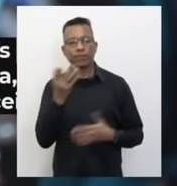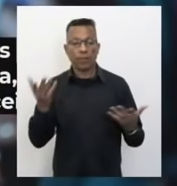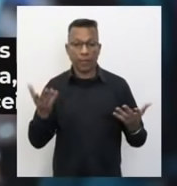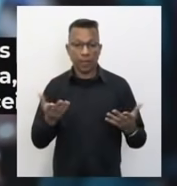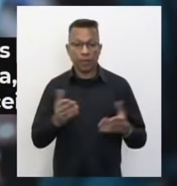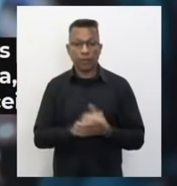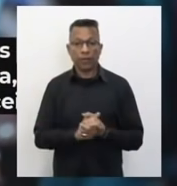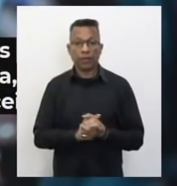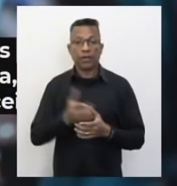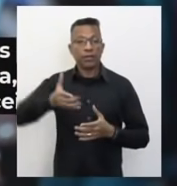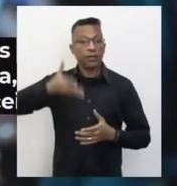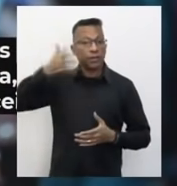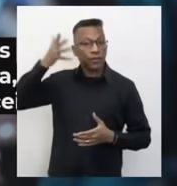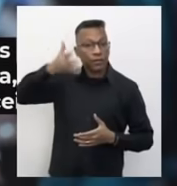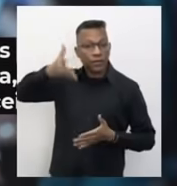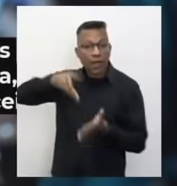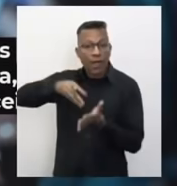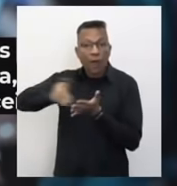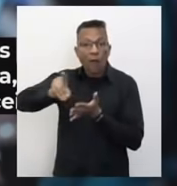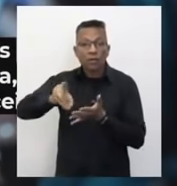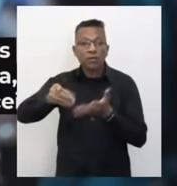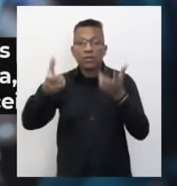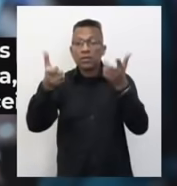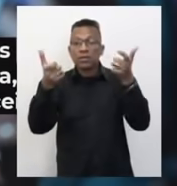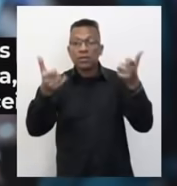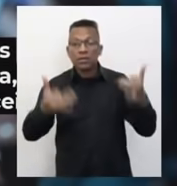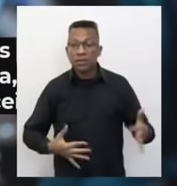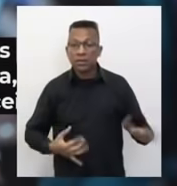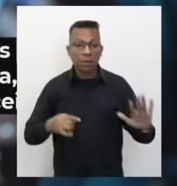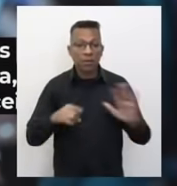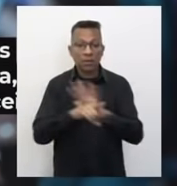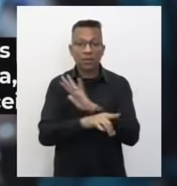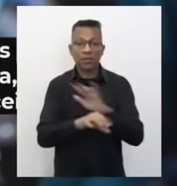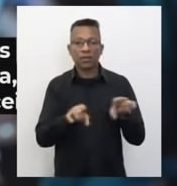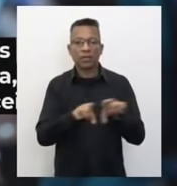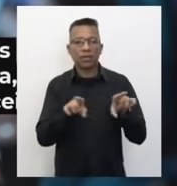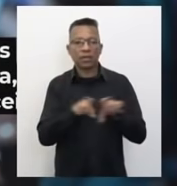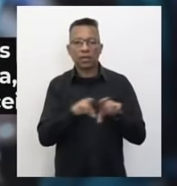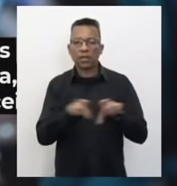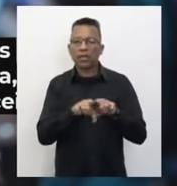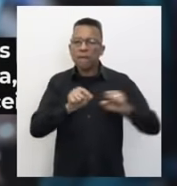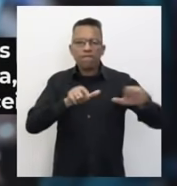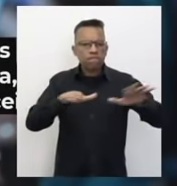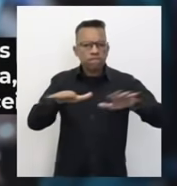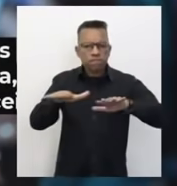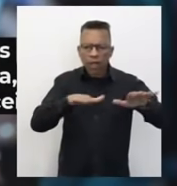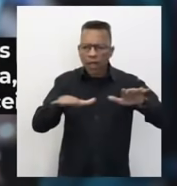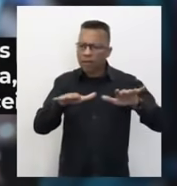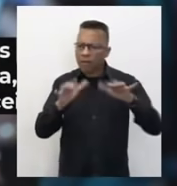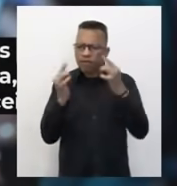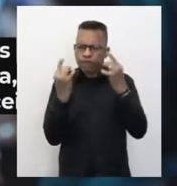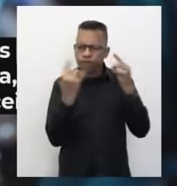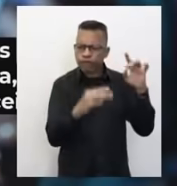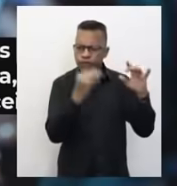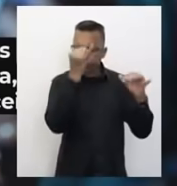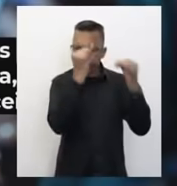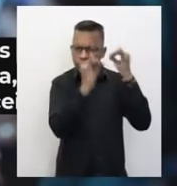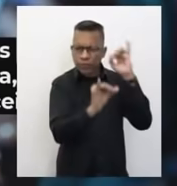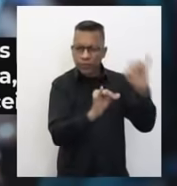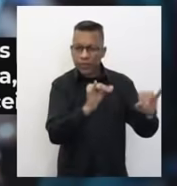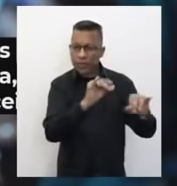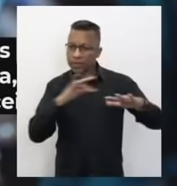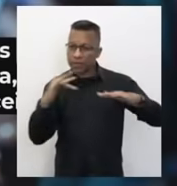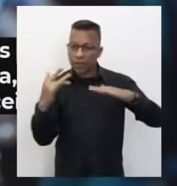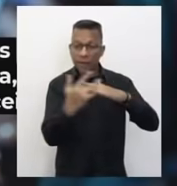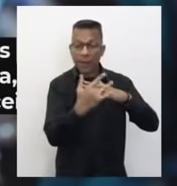lá. Discurso de ódio, então, na mesma pergunta. Ó, essas manifestações são banidas das redes sociais, mas nas